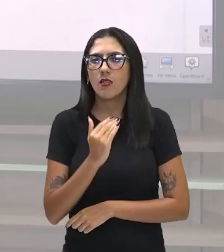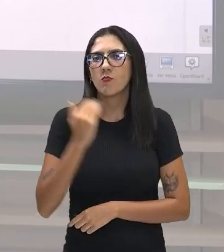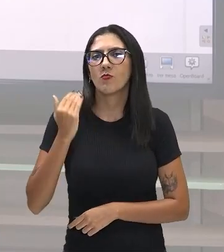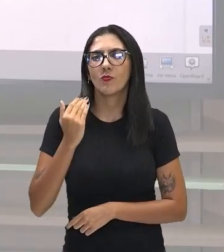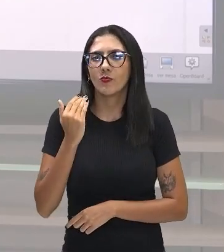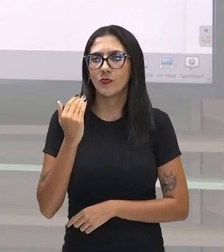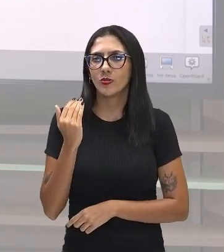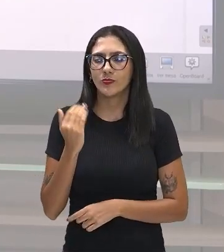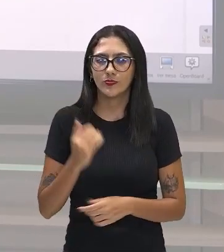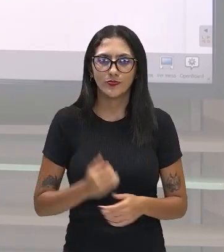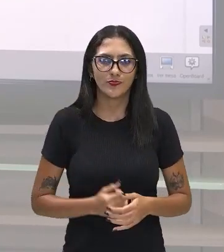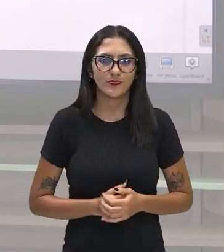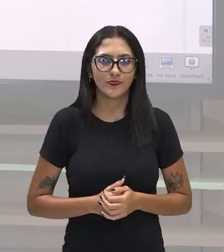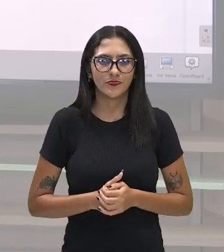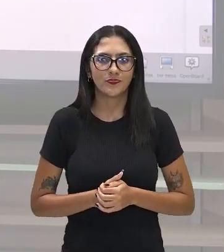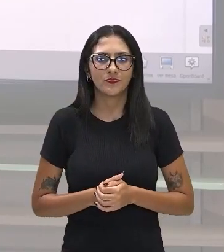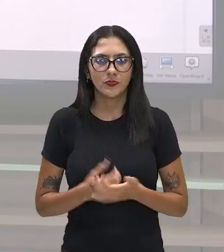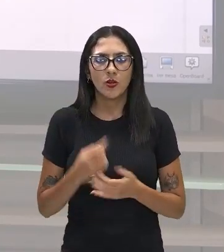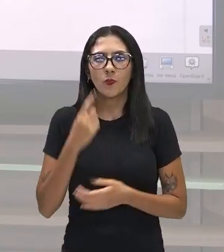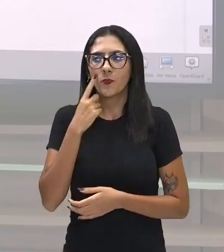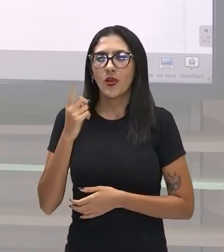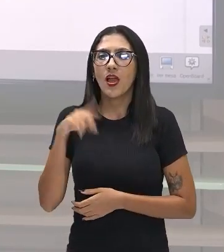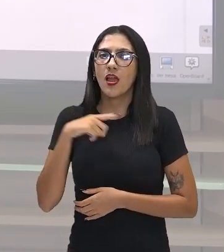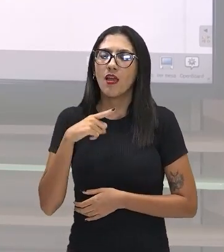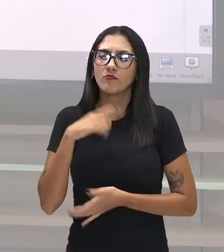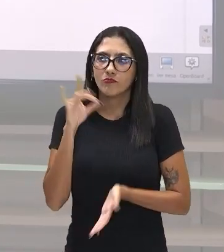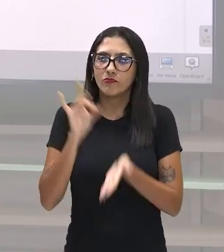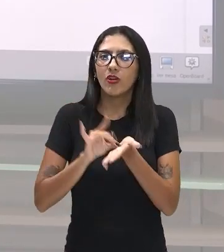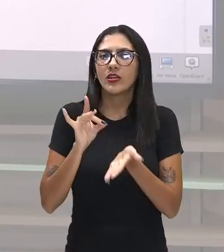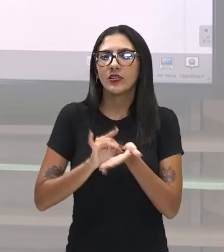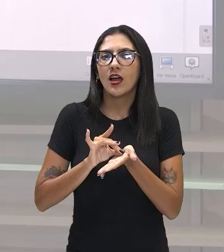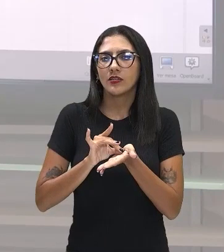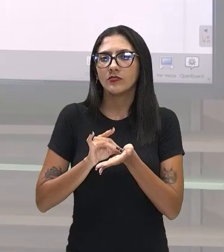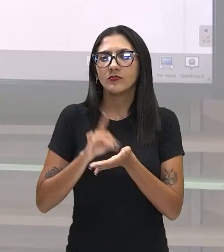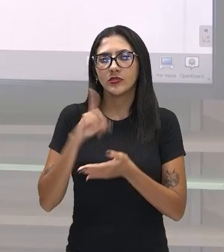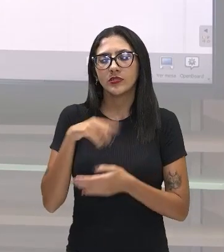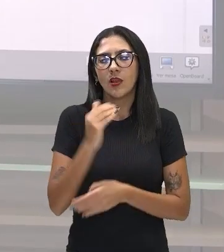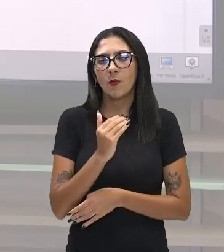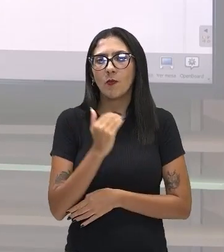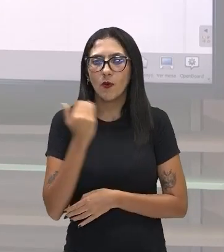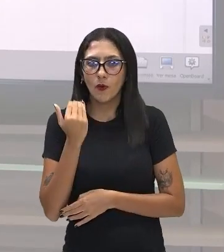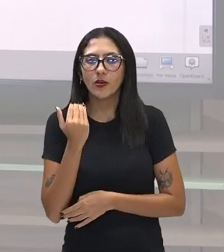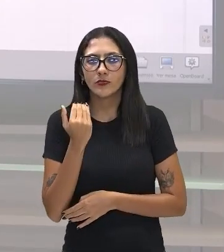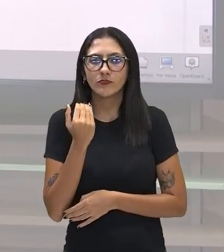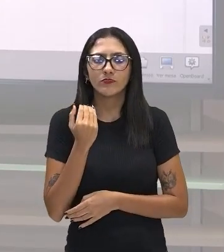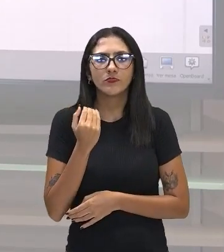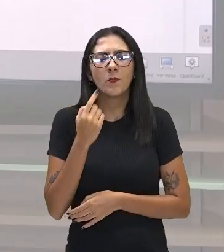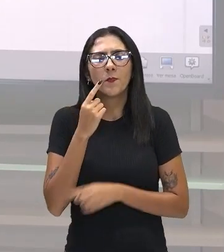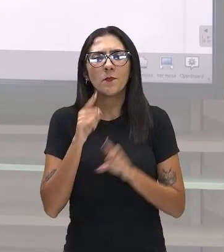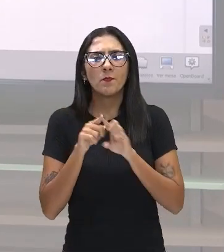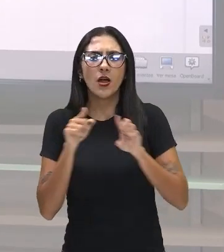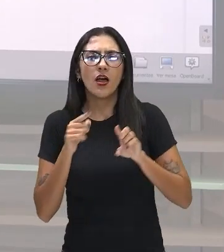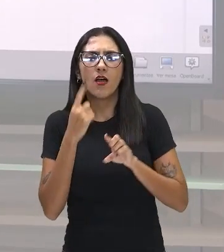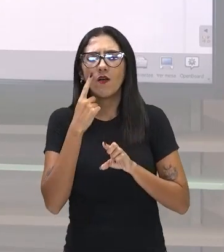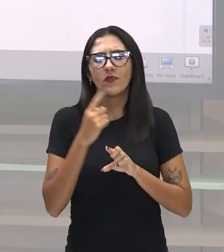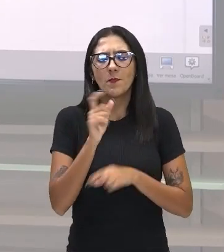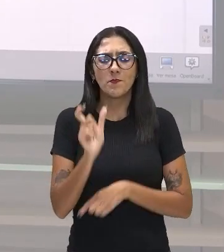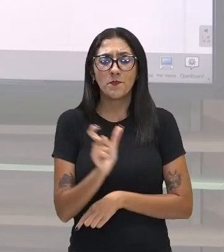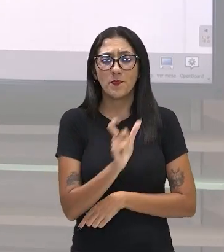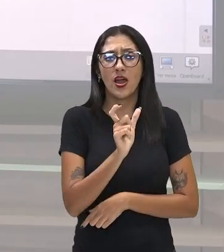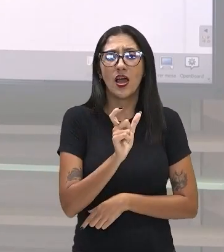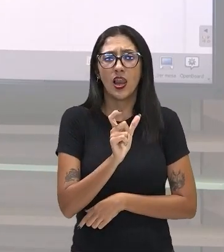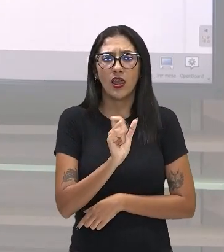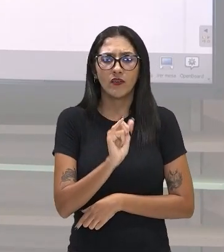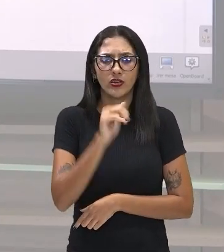seja verdade que a Marília faleceu, né? A palavra infelizmente, aqui ó,